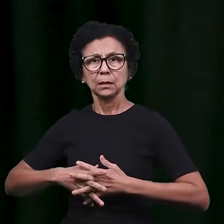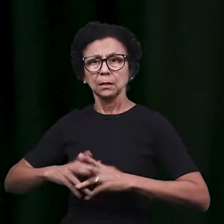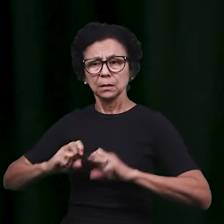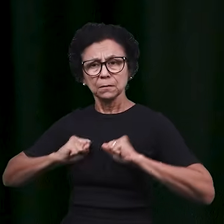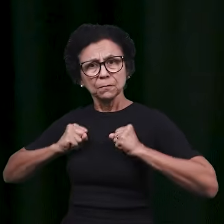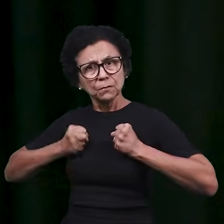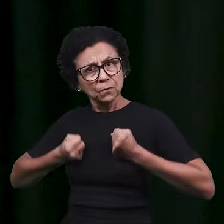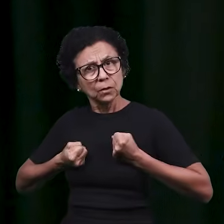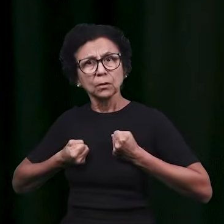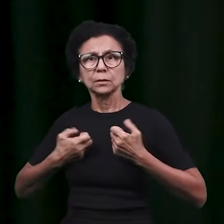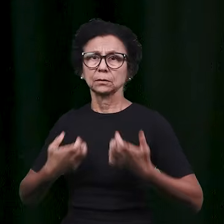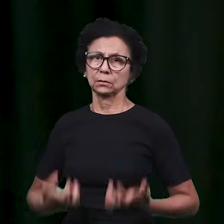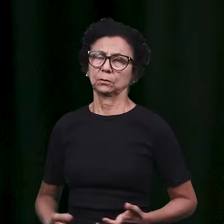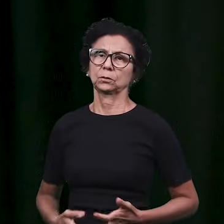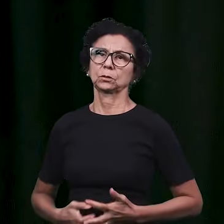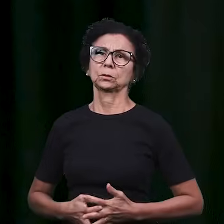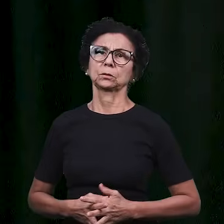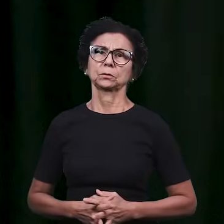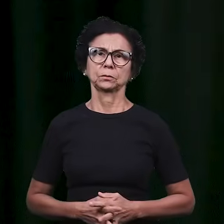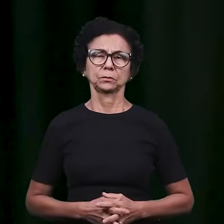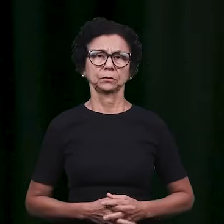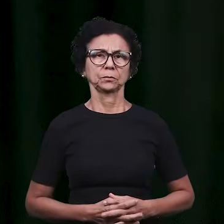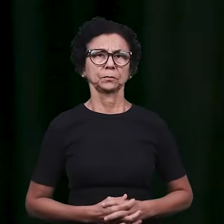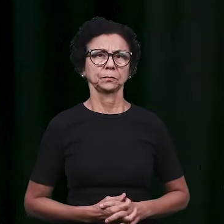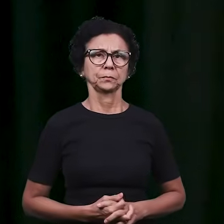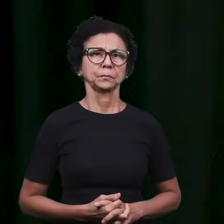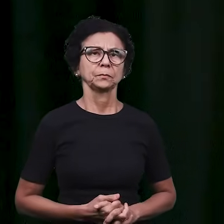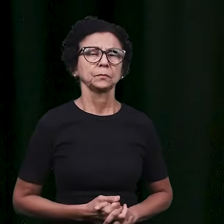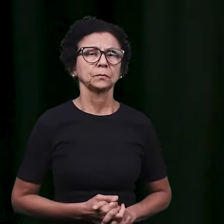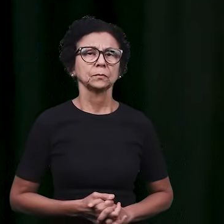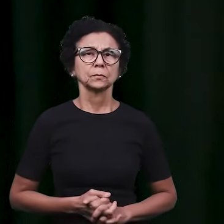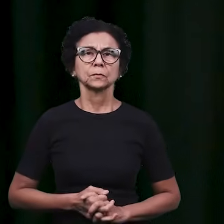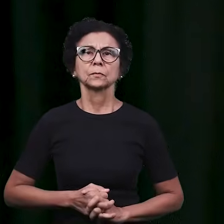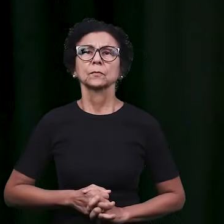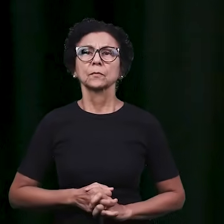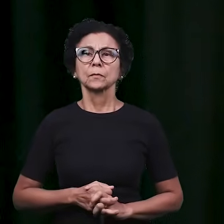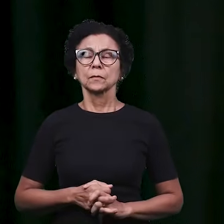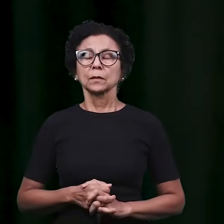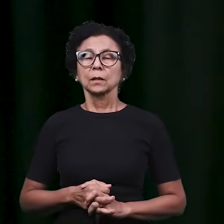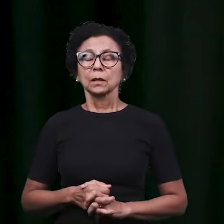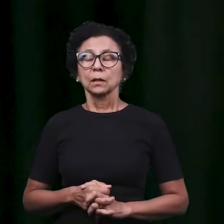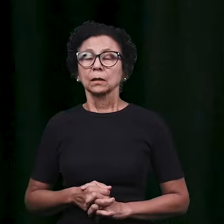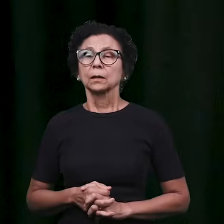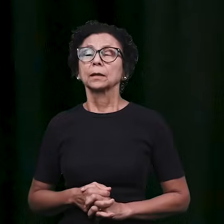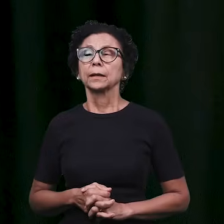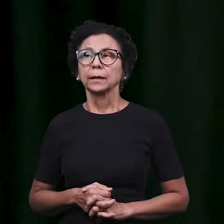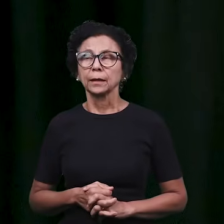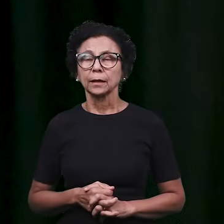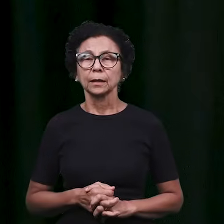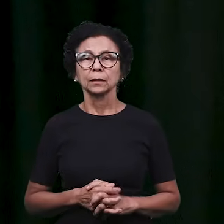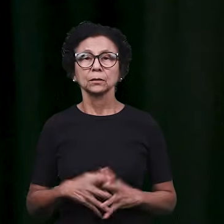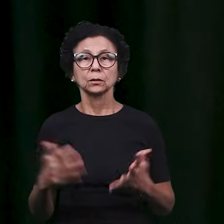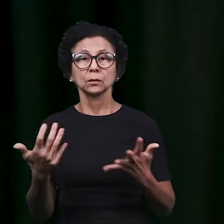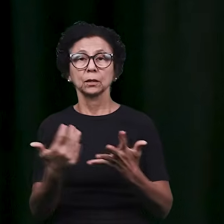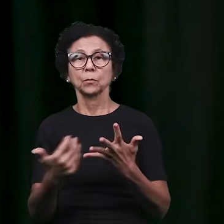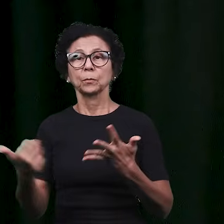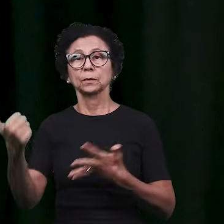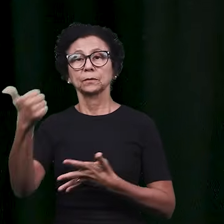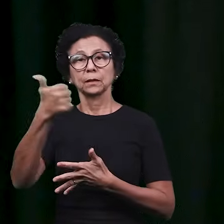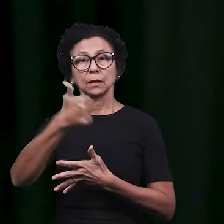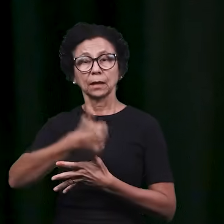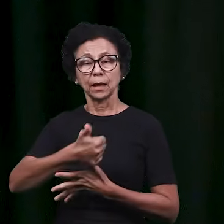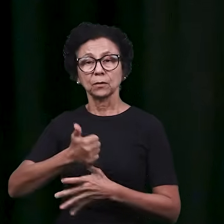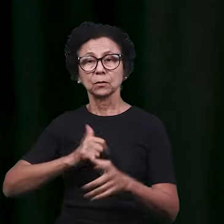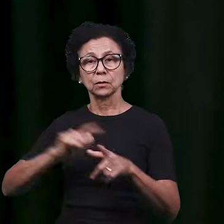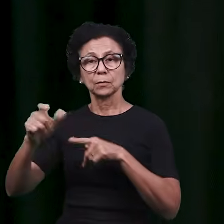esforça-te. Servo de Deus, nós somos chamados, nós temos um privilégio de podermos fazer as guerras do Senhor,